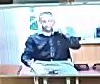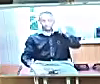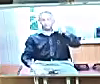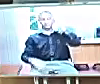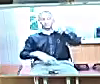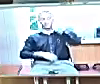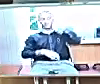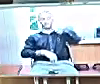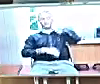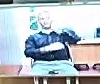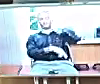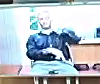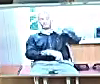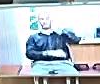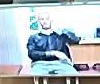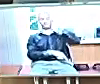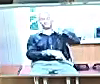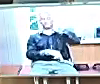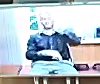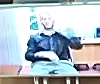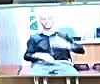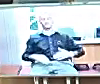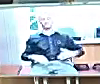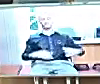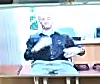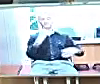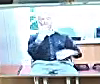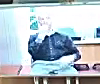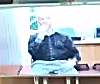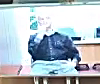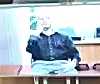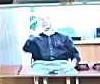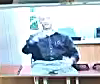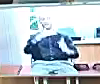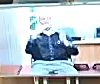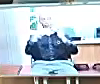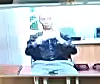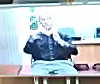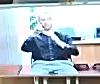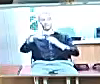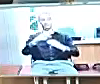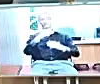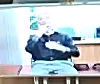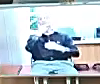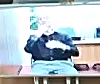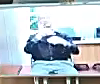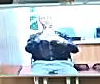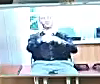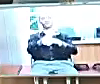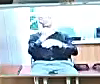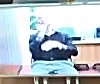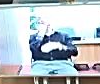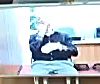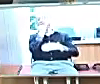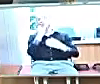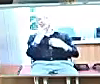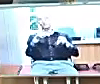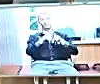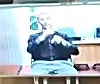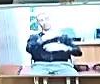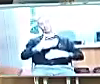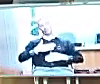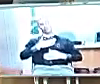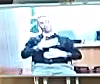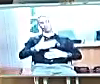mesa justifica a ausência do vilson em virtude de um compromisso inadiável que ele teve e dizer da satisfação